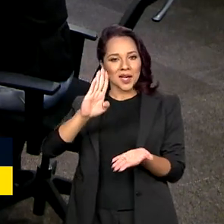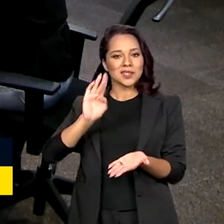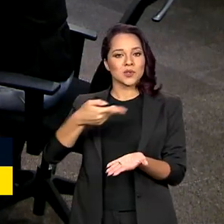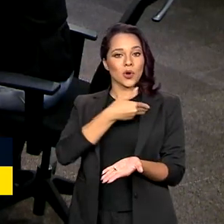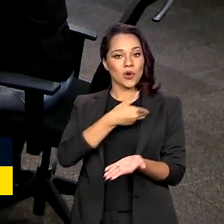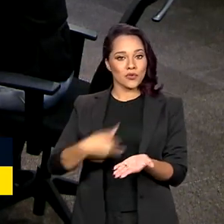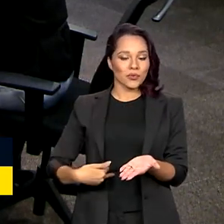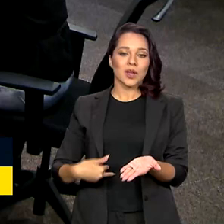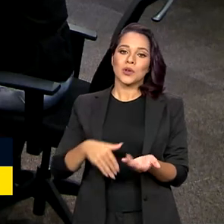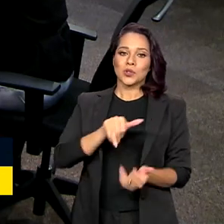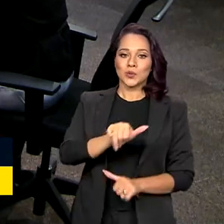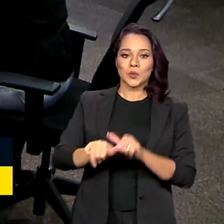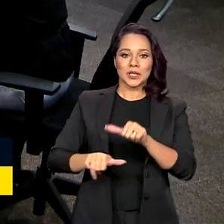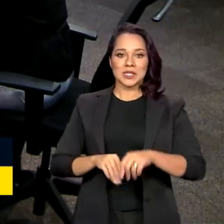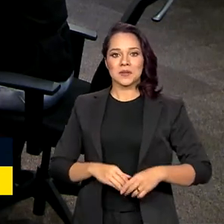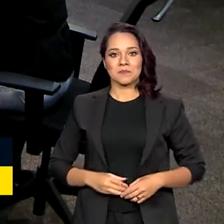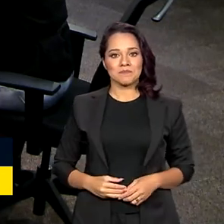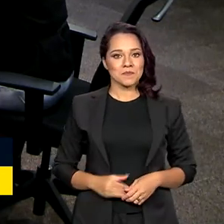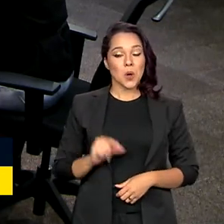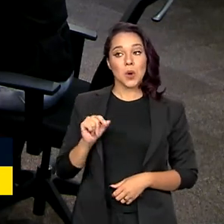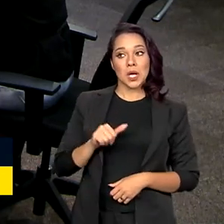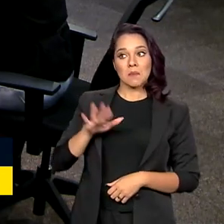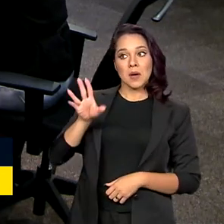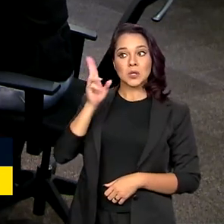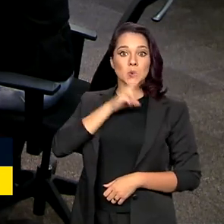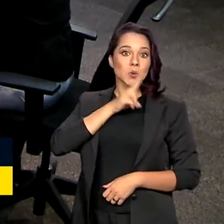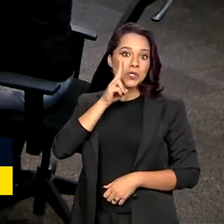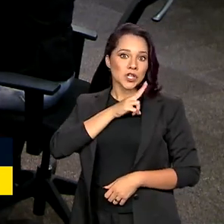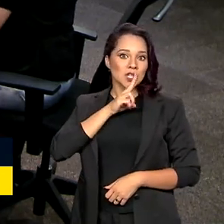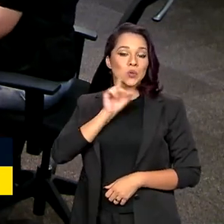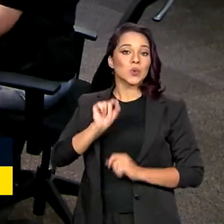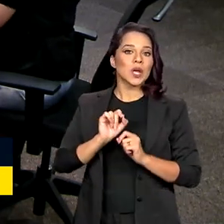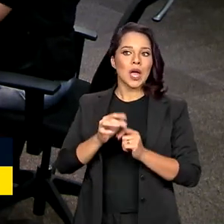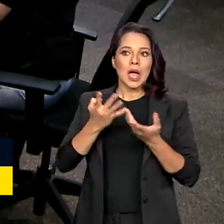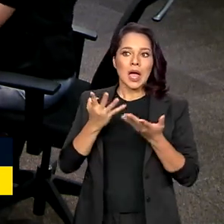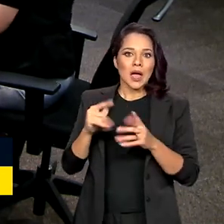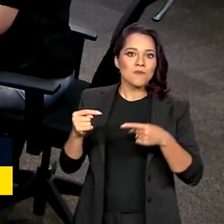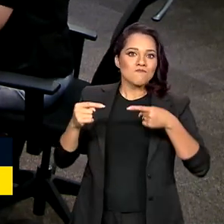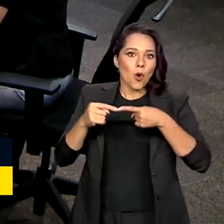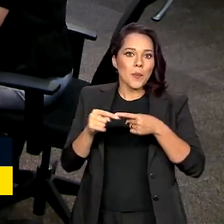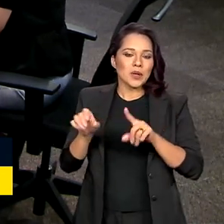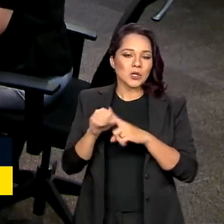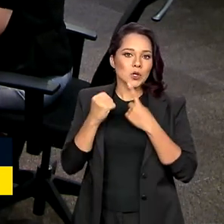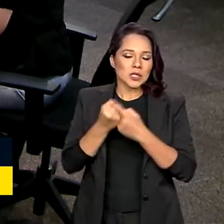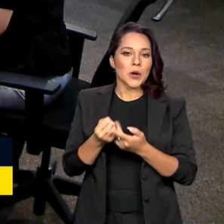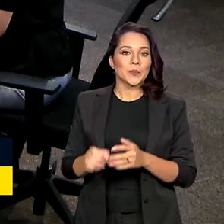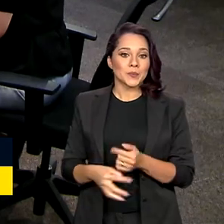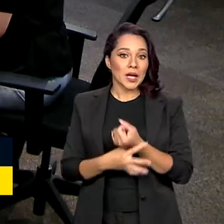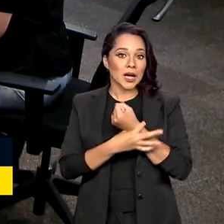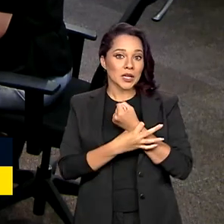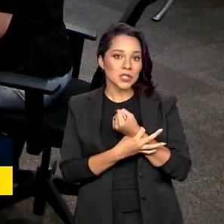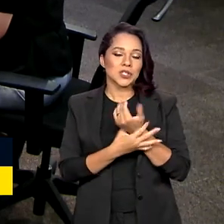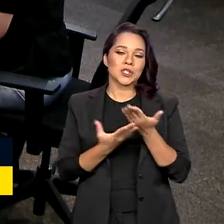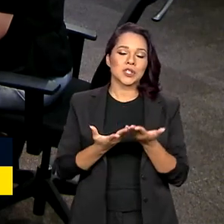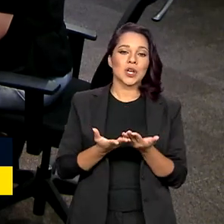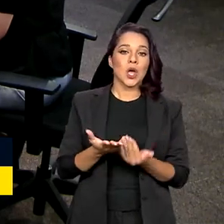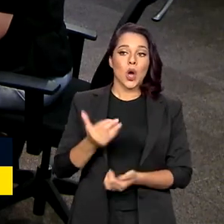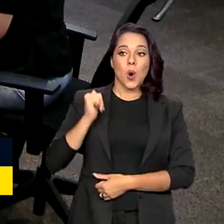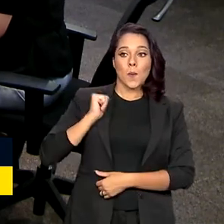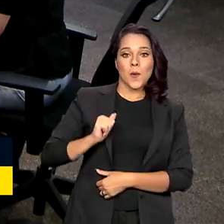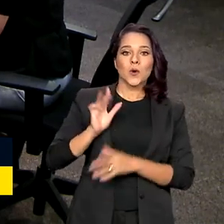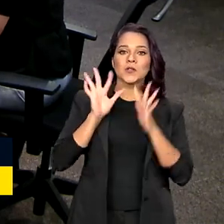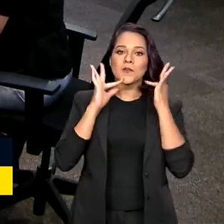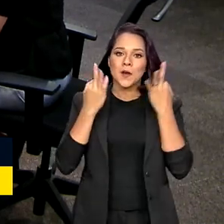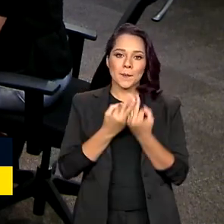do governo de transição. O que é mais urgente é a questão social, então garantir o Bolsa Família